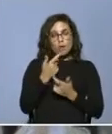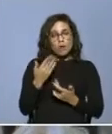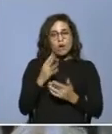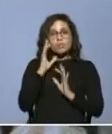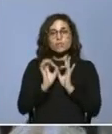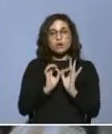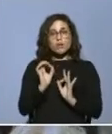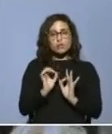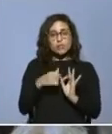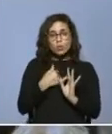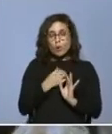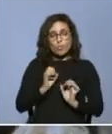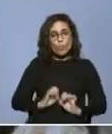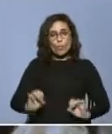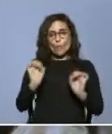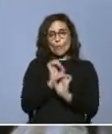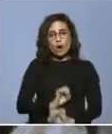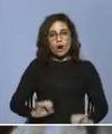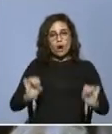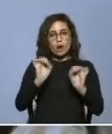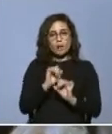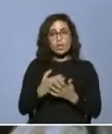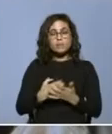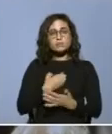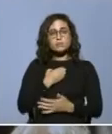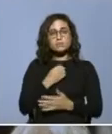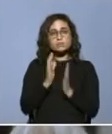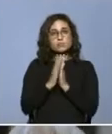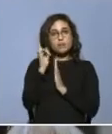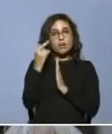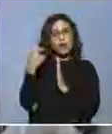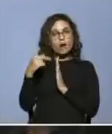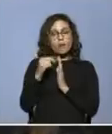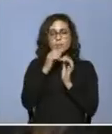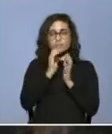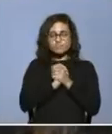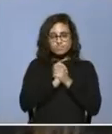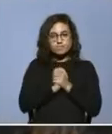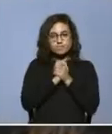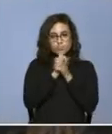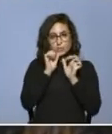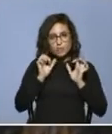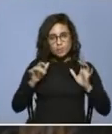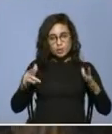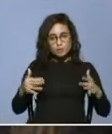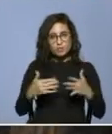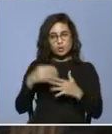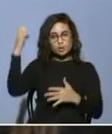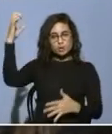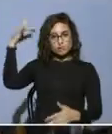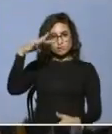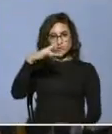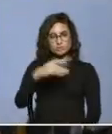trate, para que sintam a presença do Senhor, oremos. Iluminai, Senhor, a terra inteira.